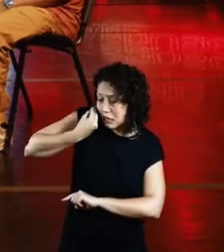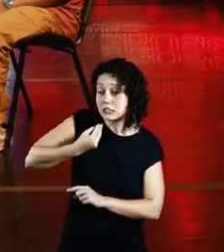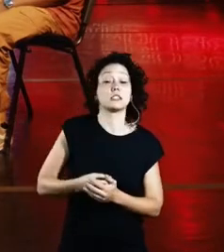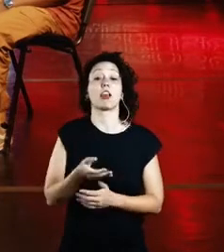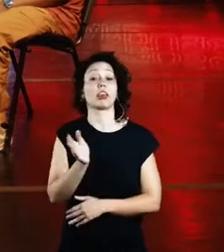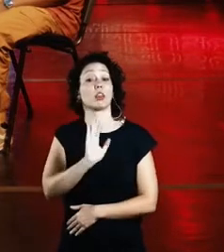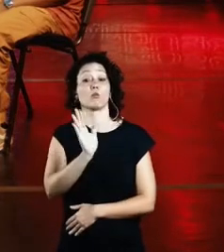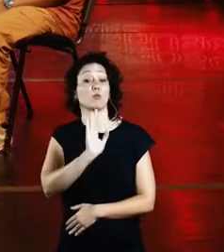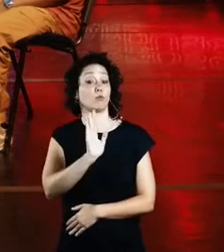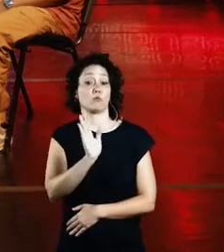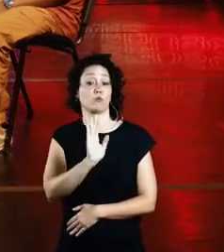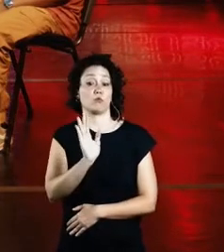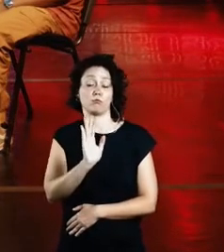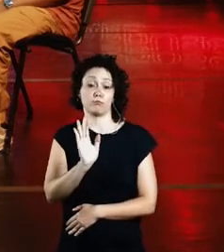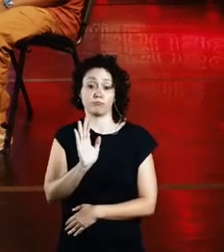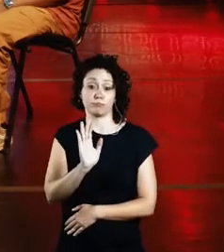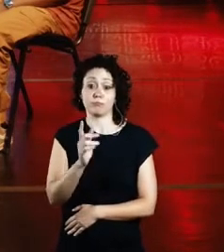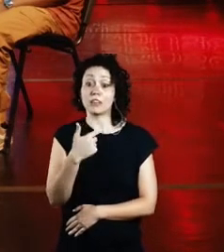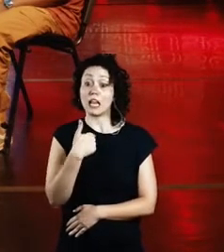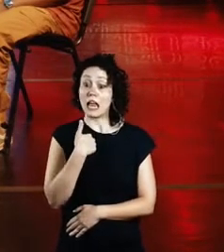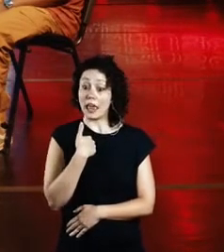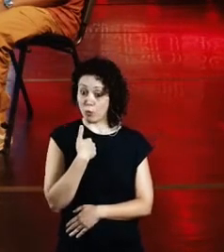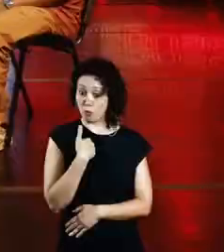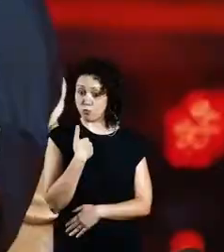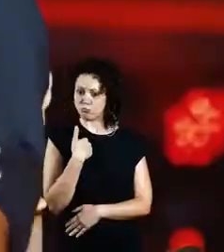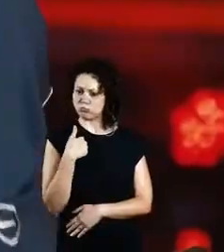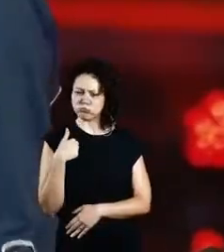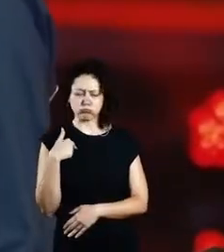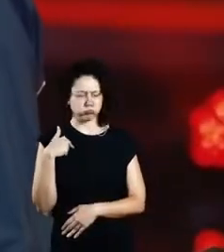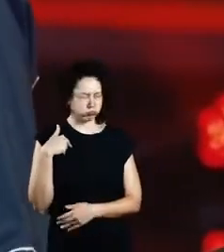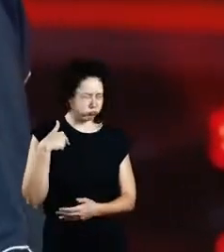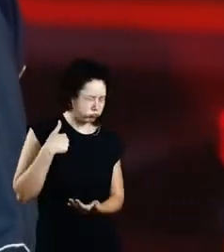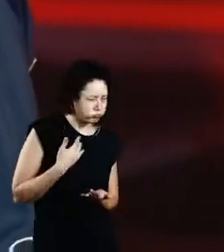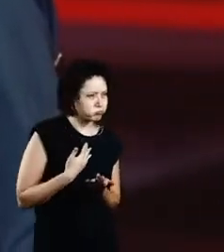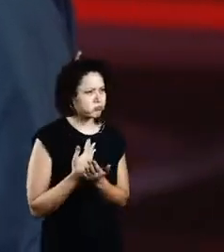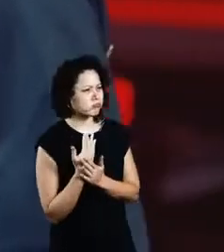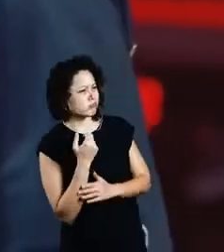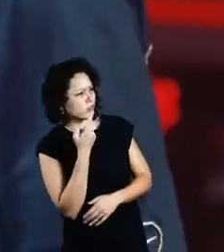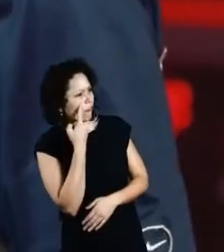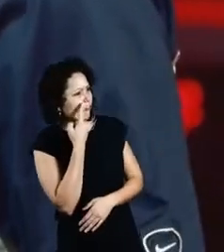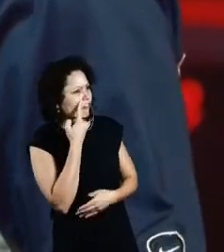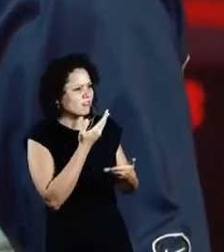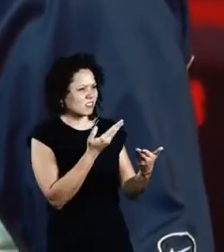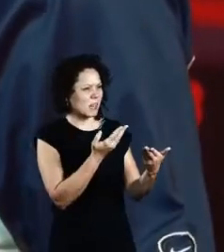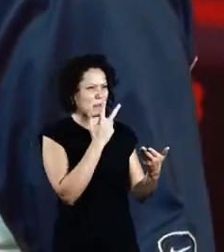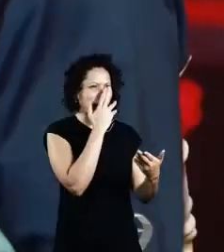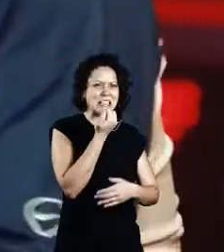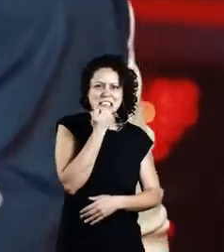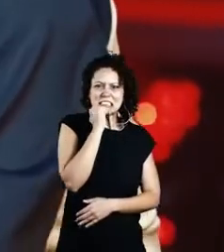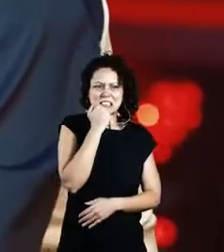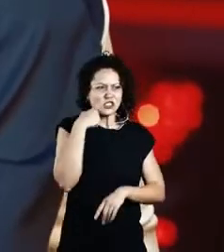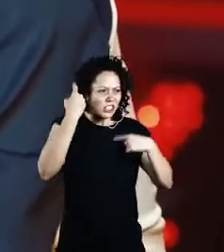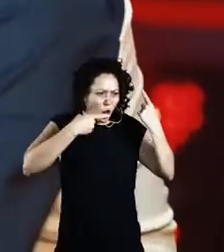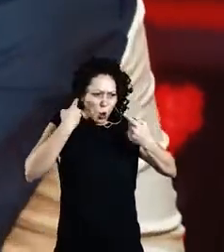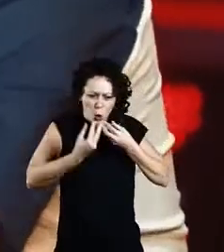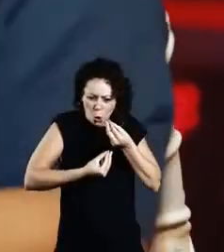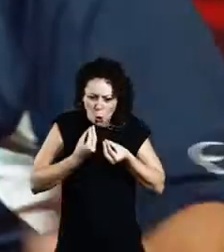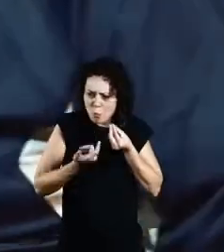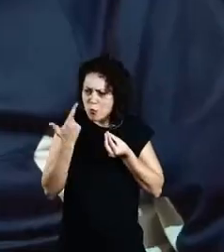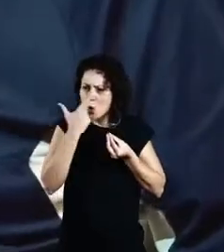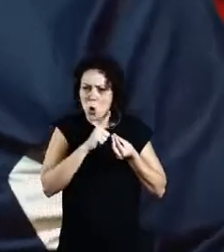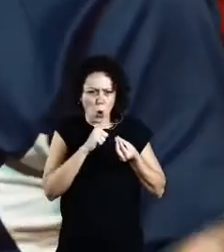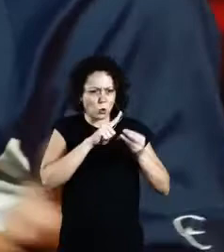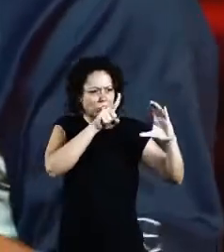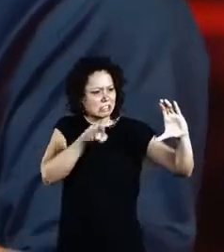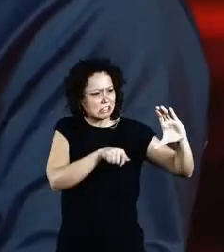Não, eu cheguei lá e o que me impactou, falei, esse cara é um quê? Um cientista maluco? O que é isso? E aí fora